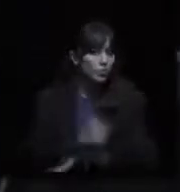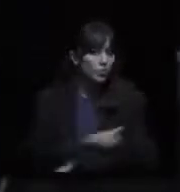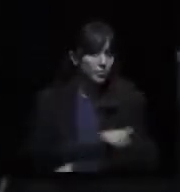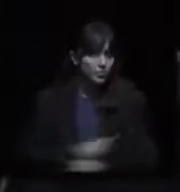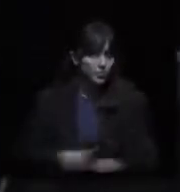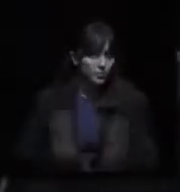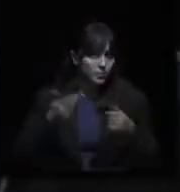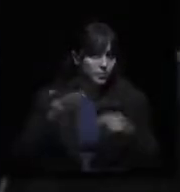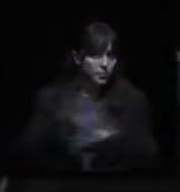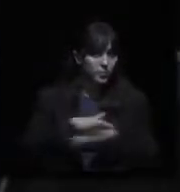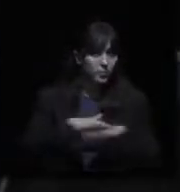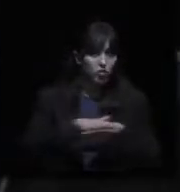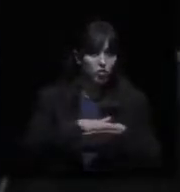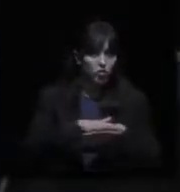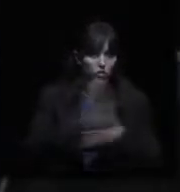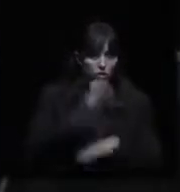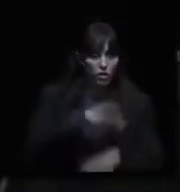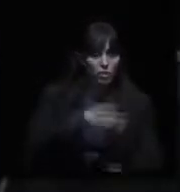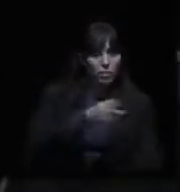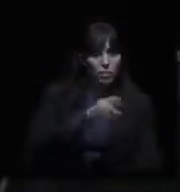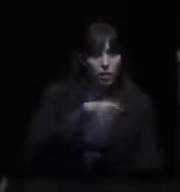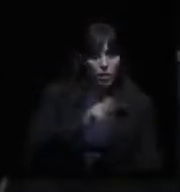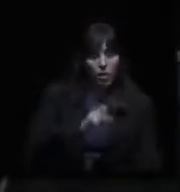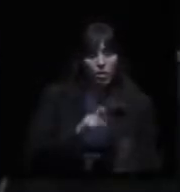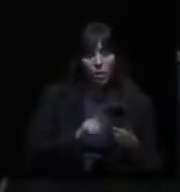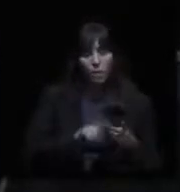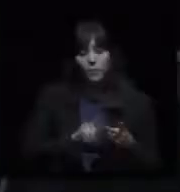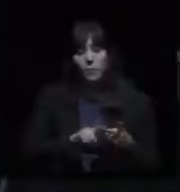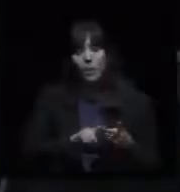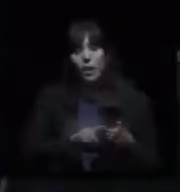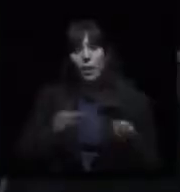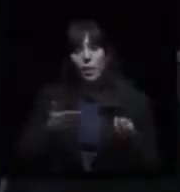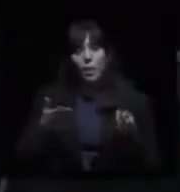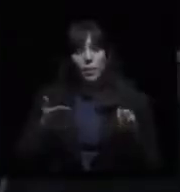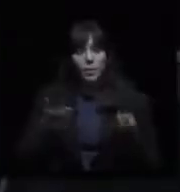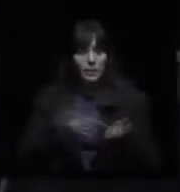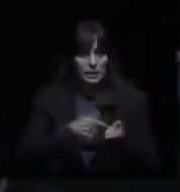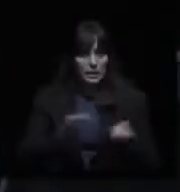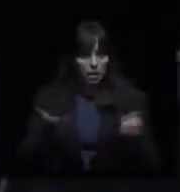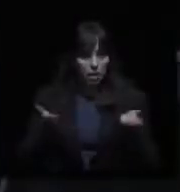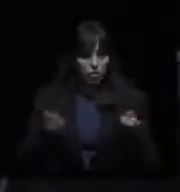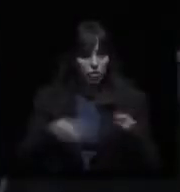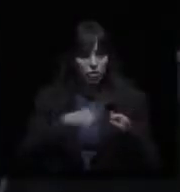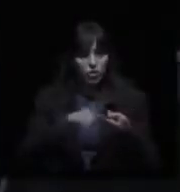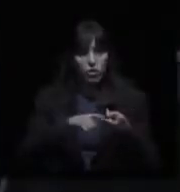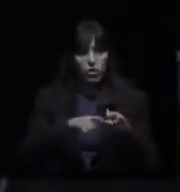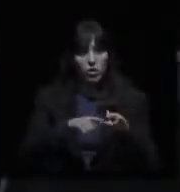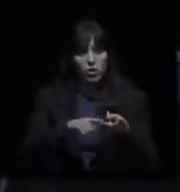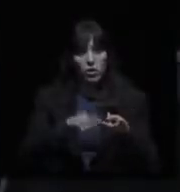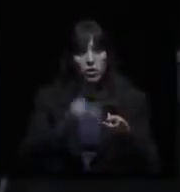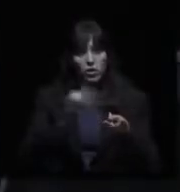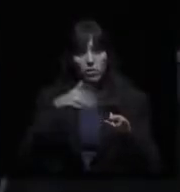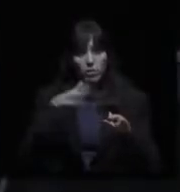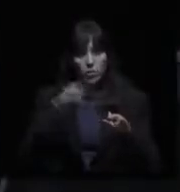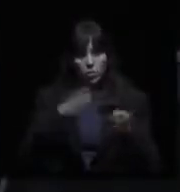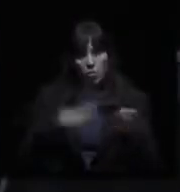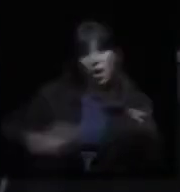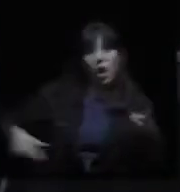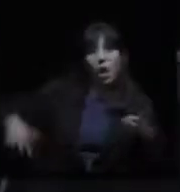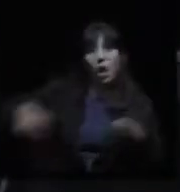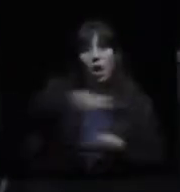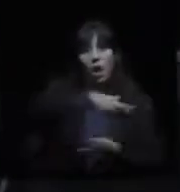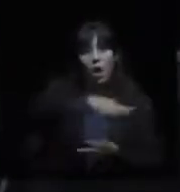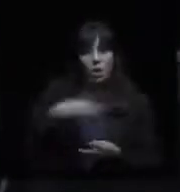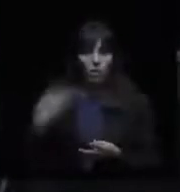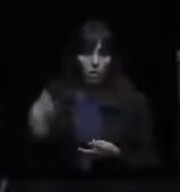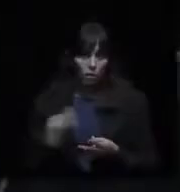como o Jardim da Parada, a Tapada das Necessidades e o Baluarte do Livramento. Também sobre o Conselho Municipal do Ambiente, mais uma vez